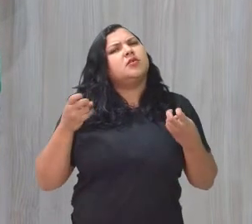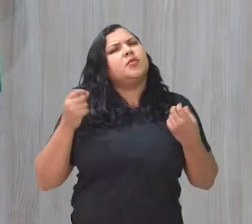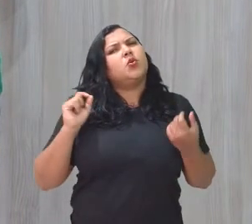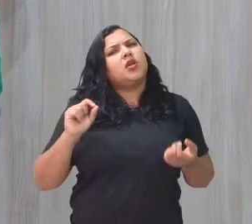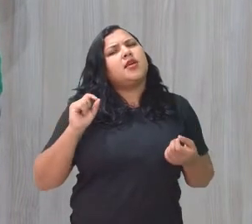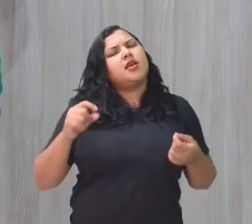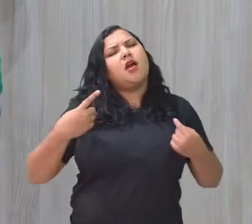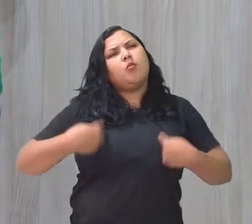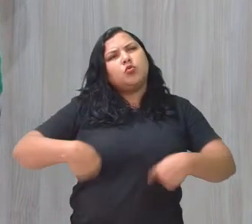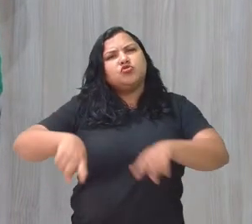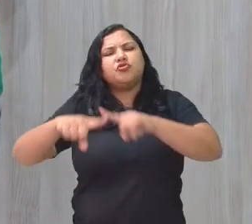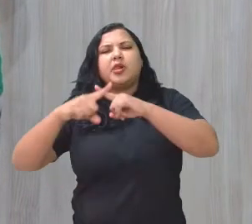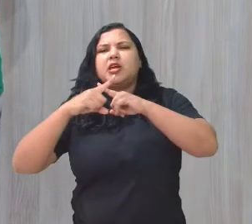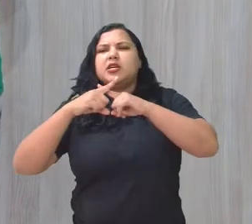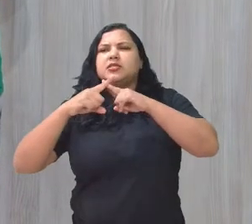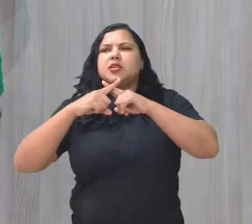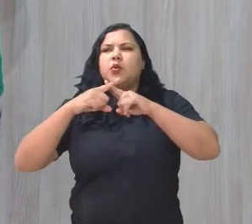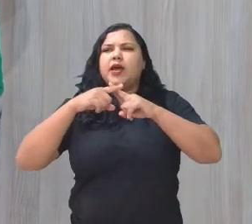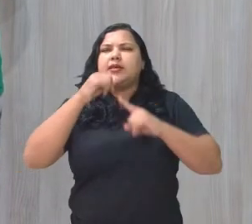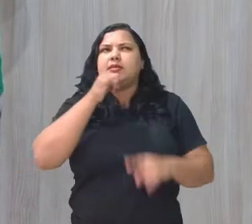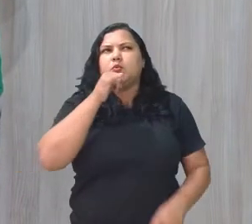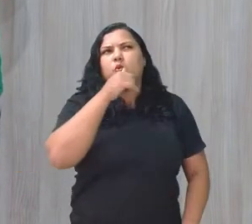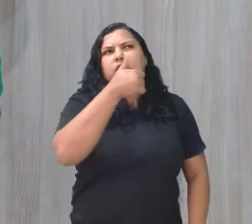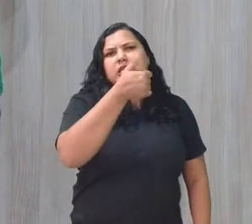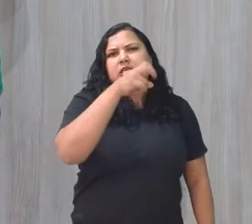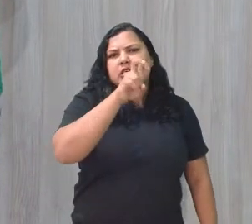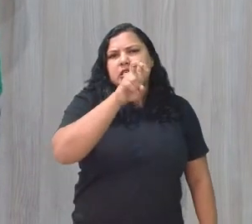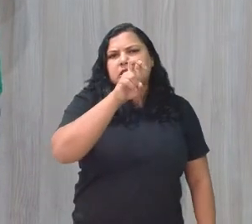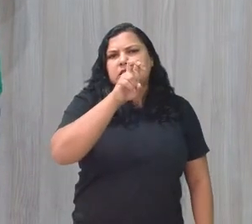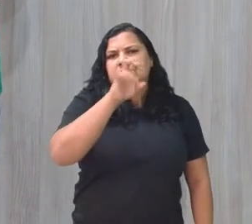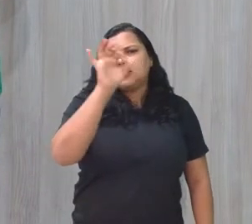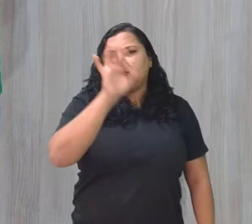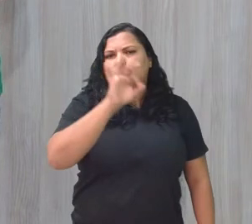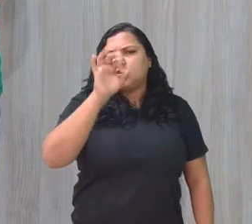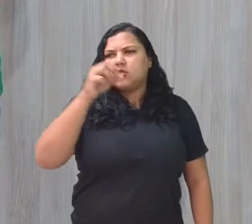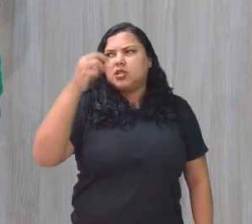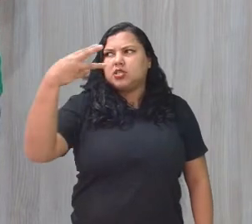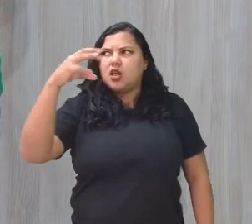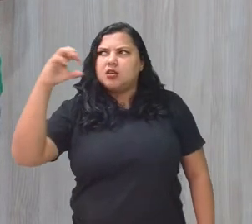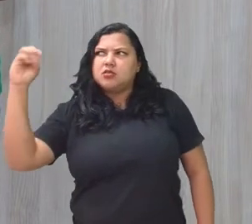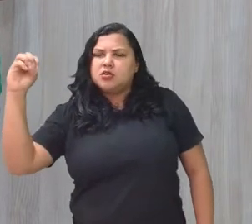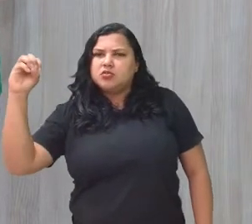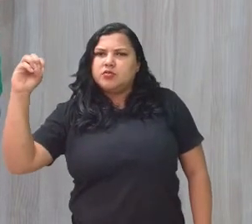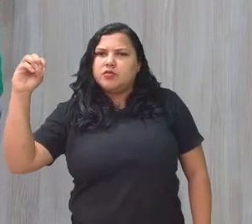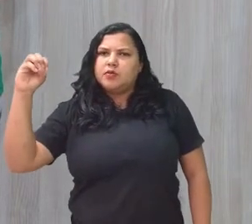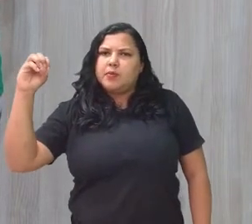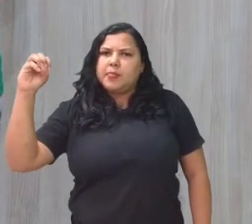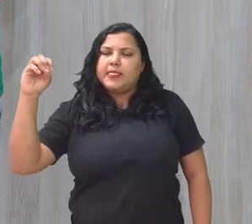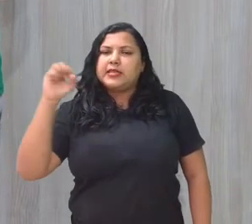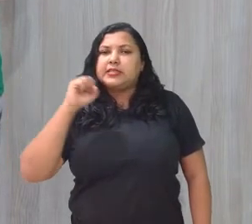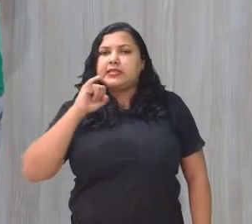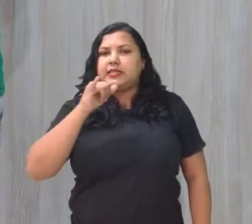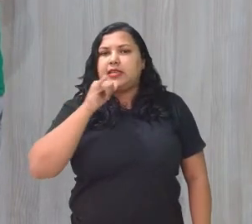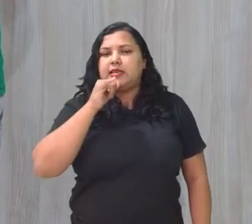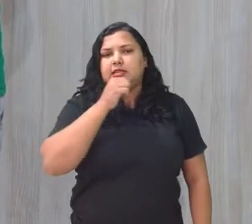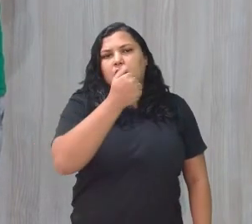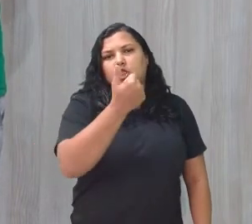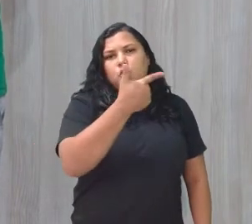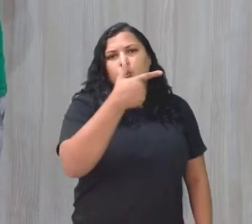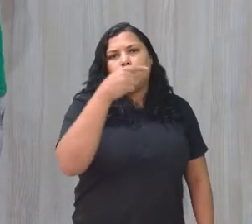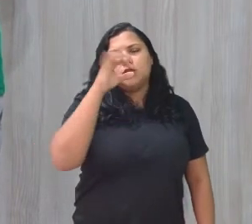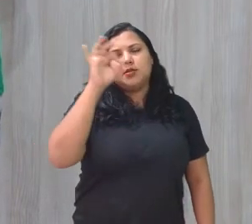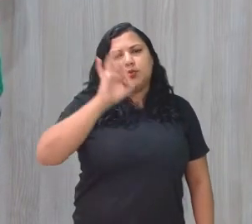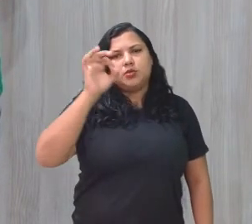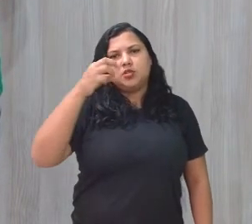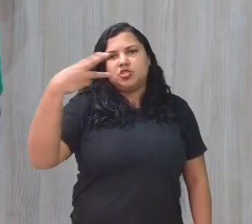aquela multiplicação que a gente fez lá no 15% de 300, 15 vezes 3, quando a gente fez 12%